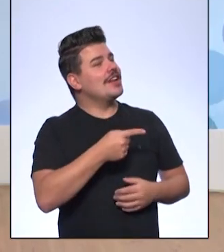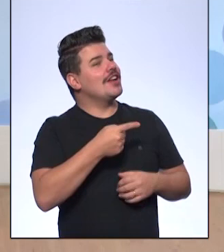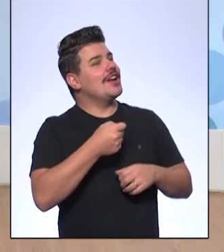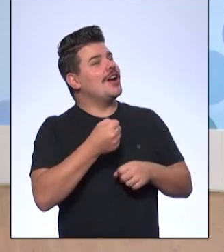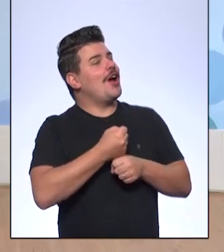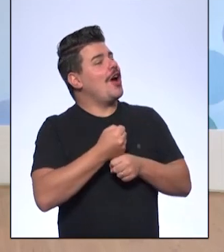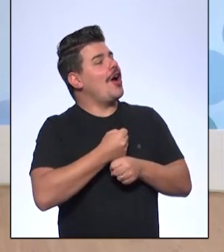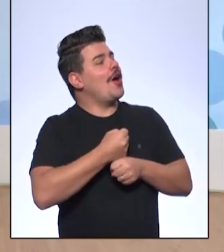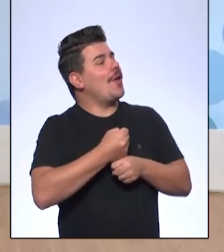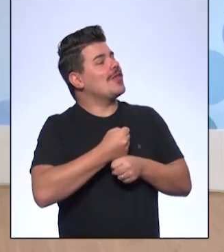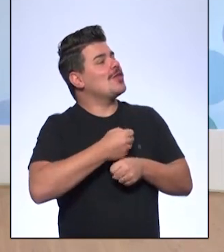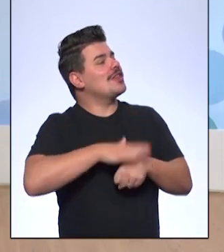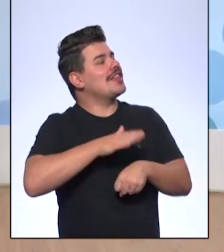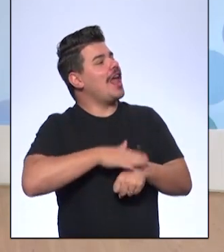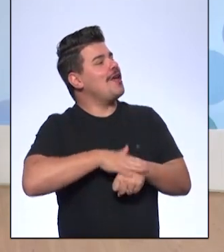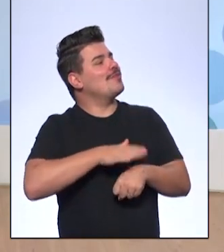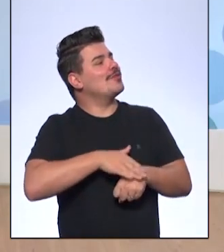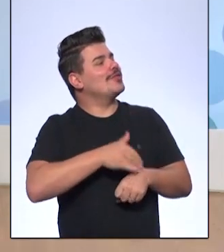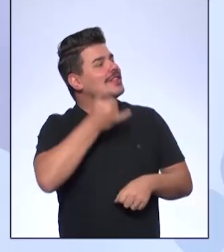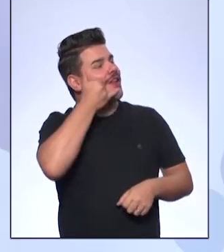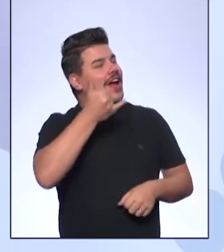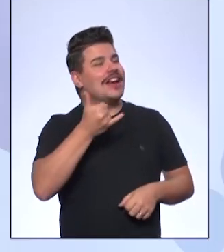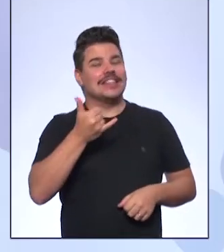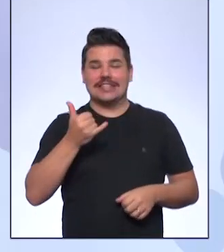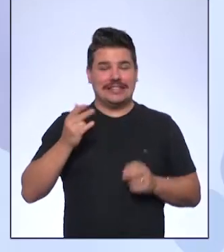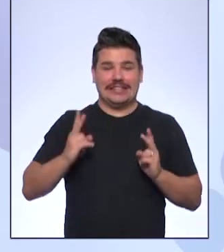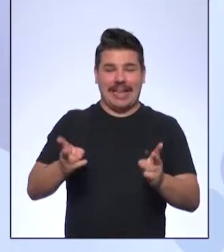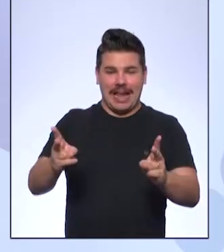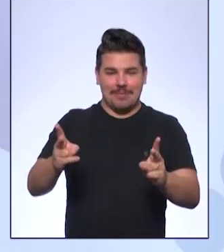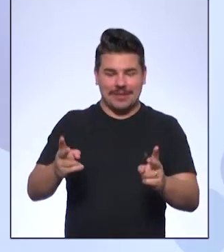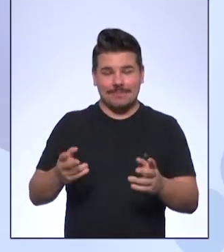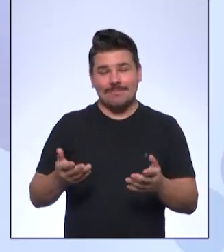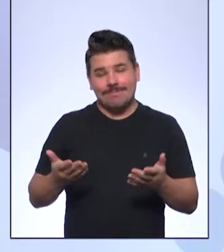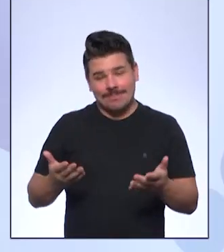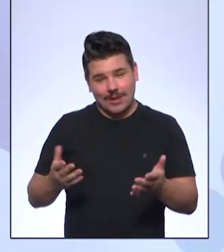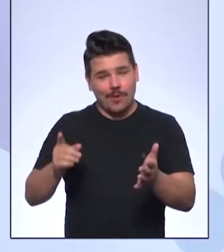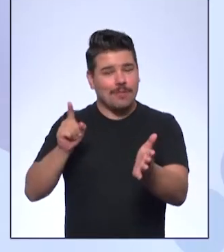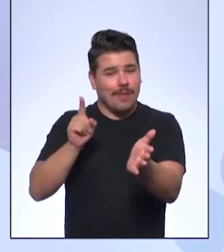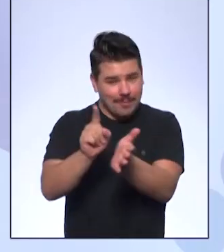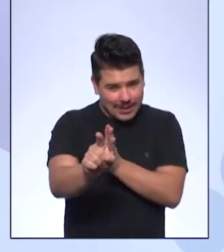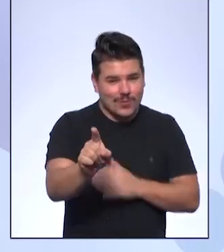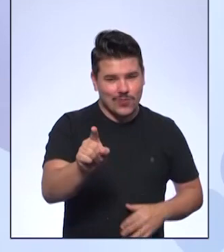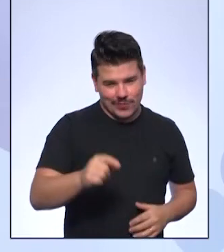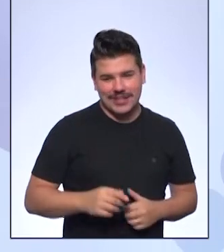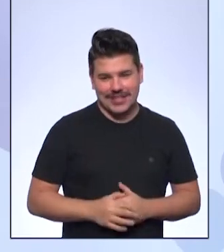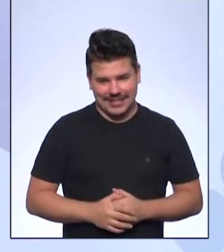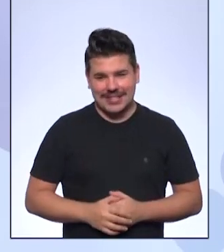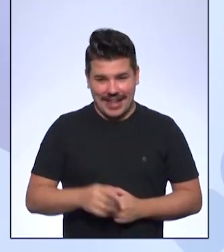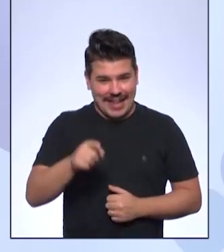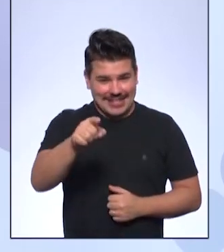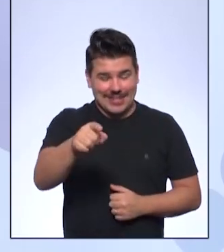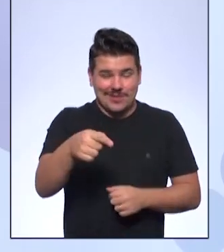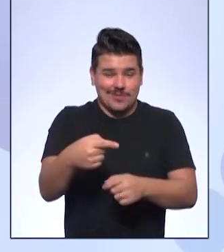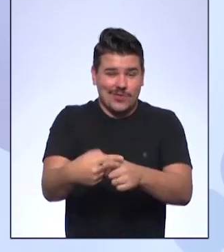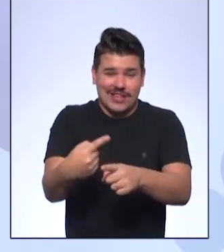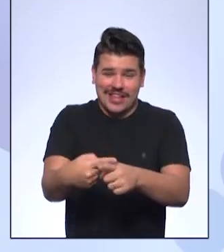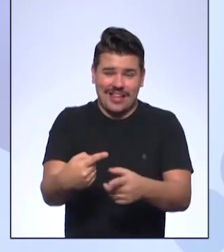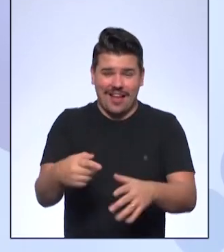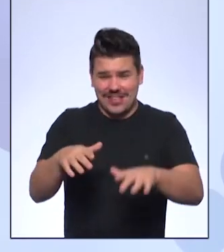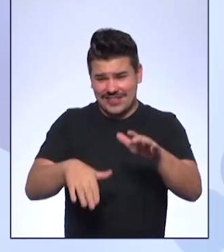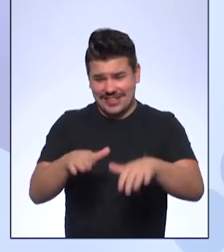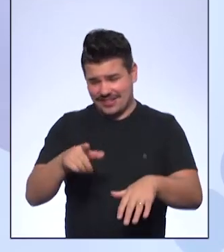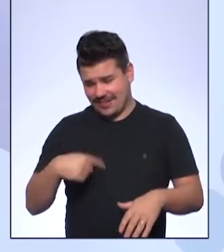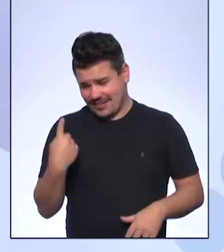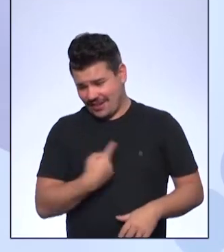Todas. O que acontece? A gente fez essa pergunta porque quando a gente fala sobre o tempo que a gente fica online,